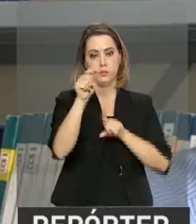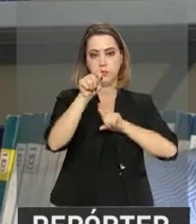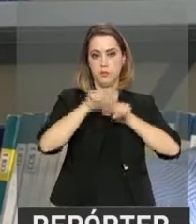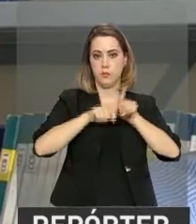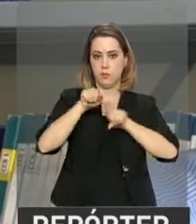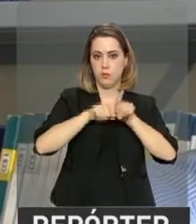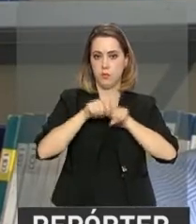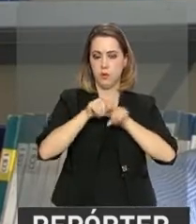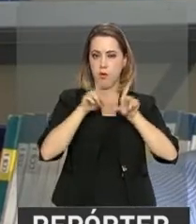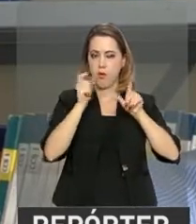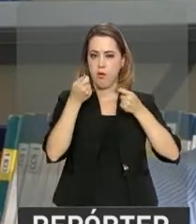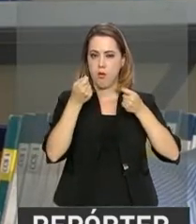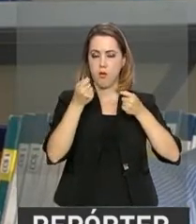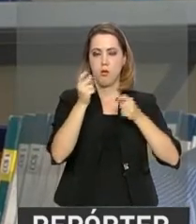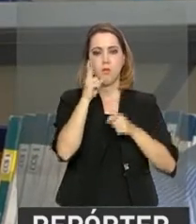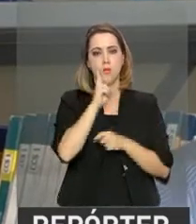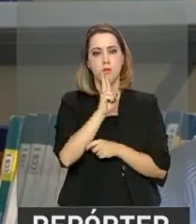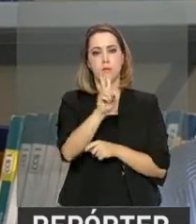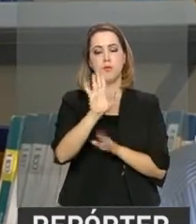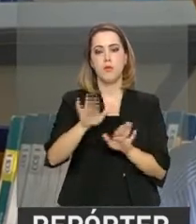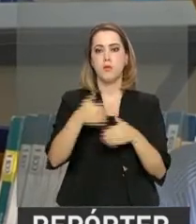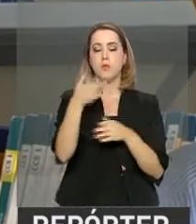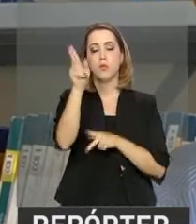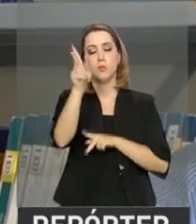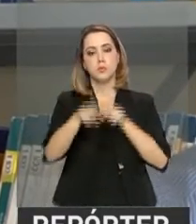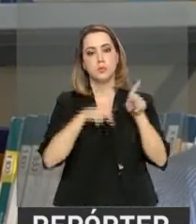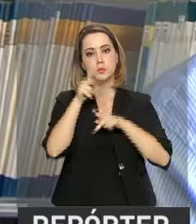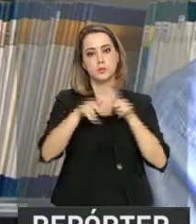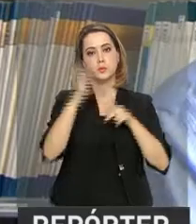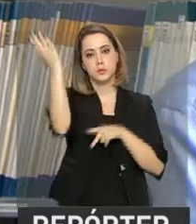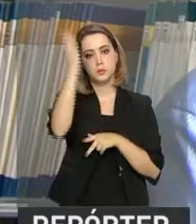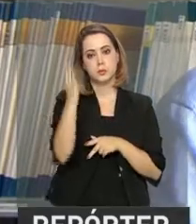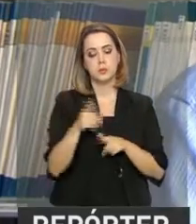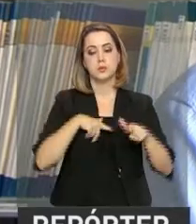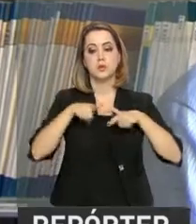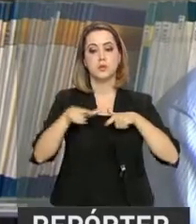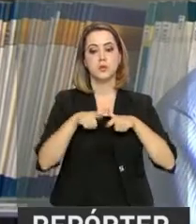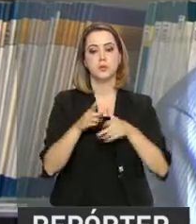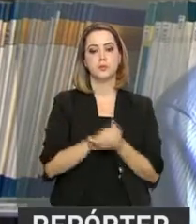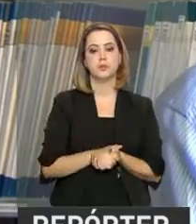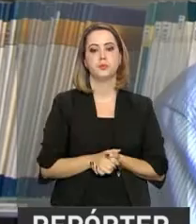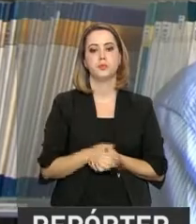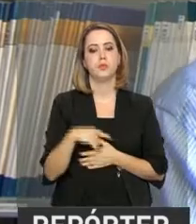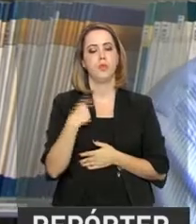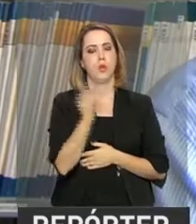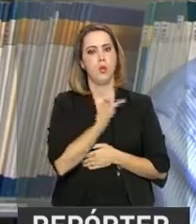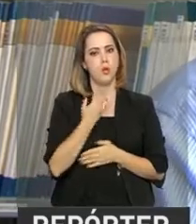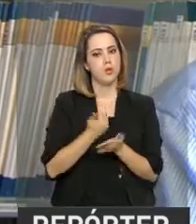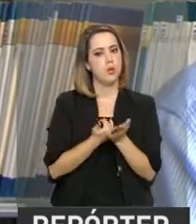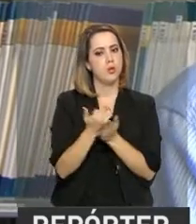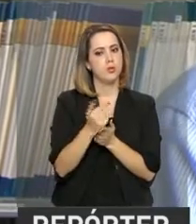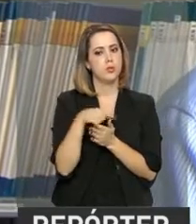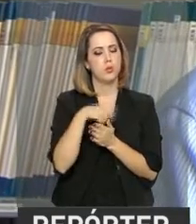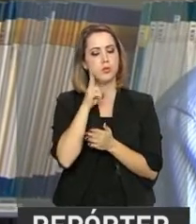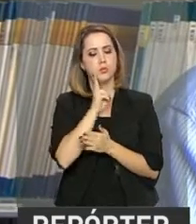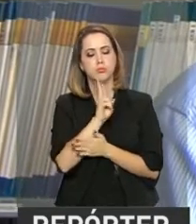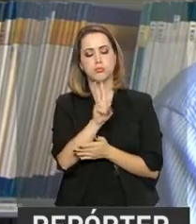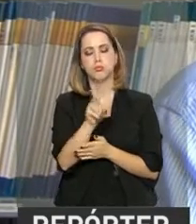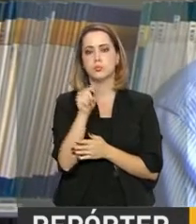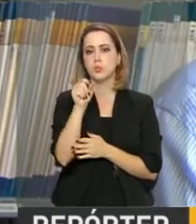e traça um perfil da população brasileira no mercado de trabalho nós estamos medindo desde 2002 a sua utilização